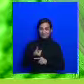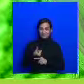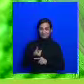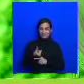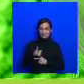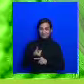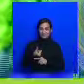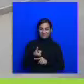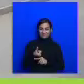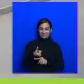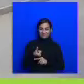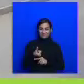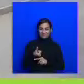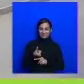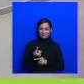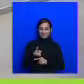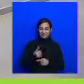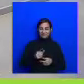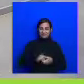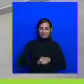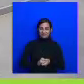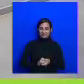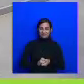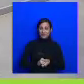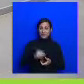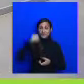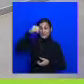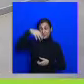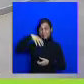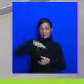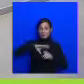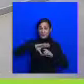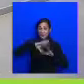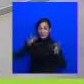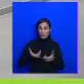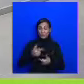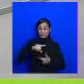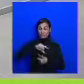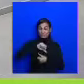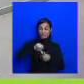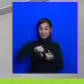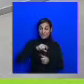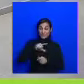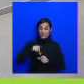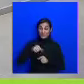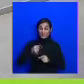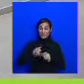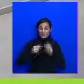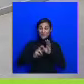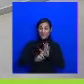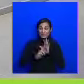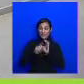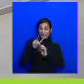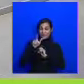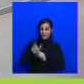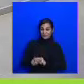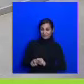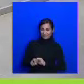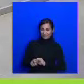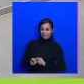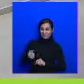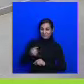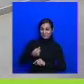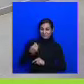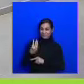com o ponto diferenciador abaixo do número. Bola no suporte, o globo sendo identificado para o sorteio do número correspondente à